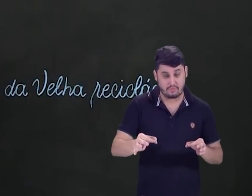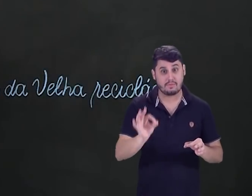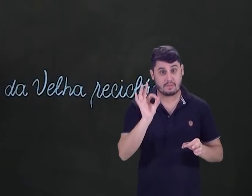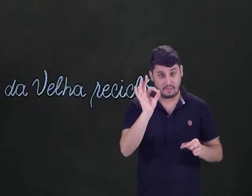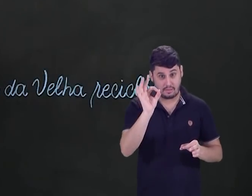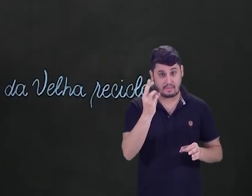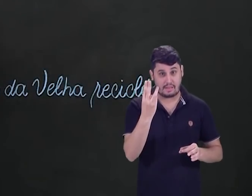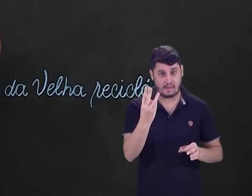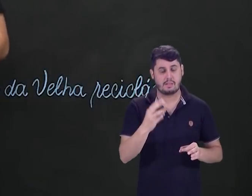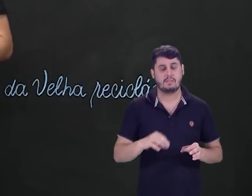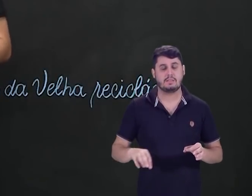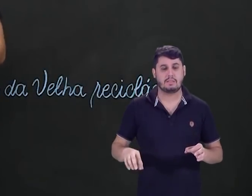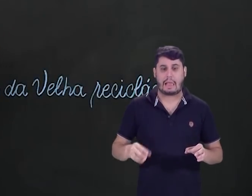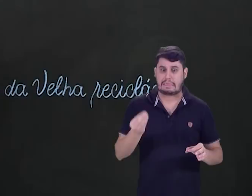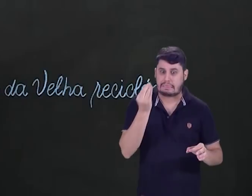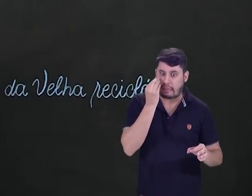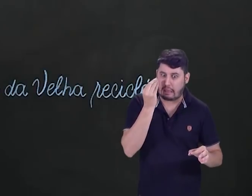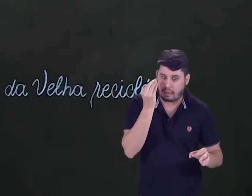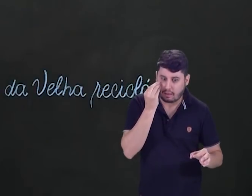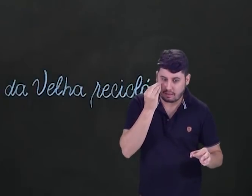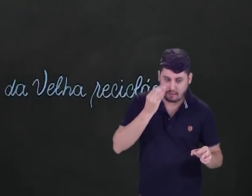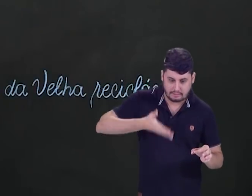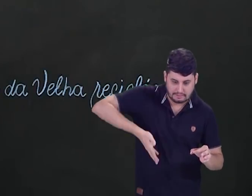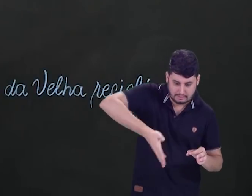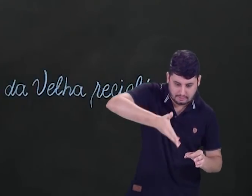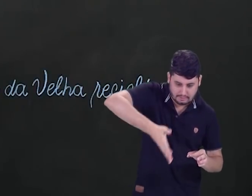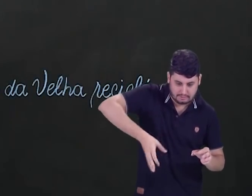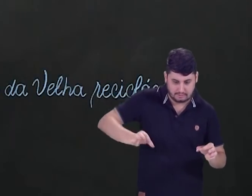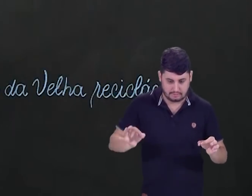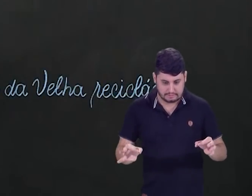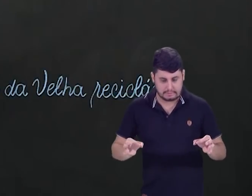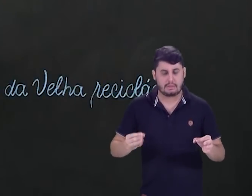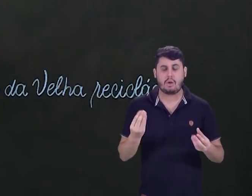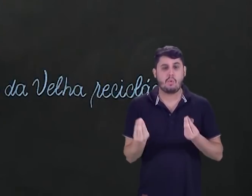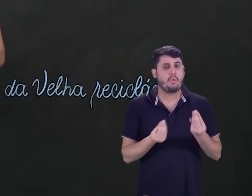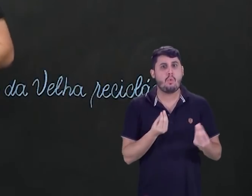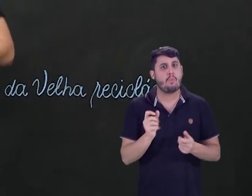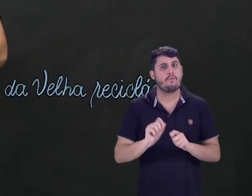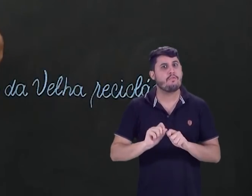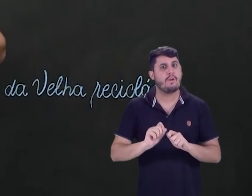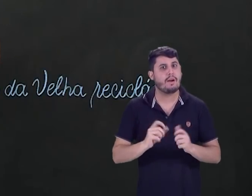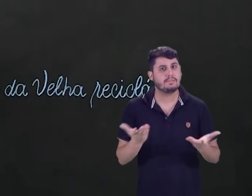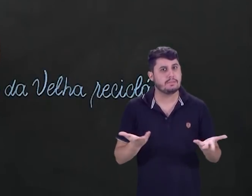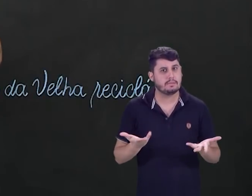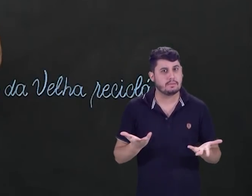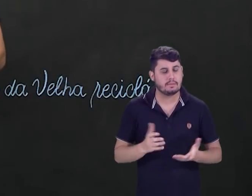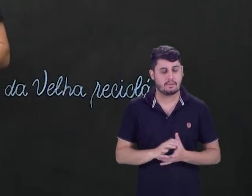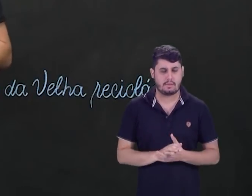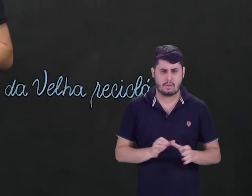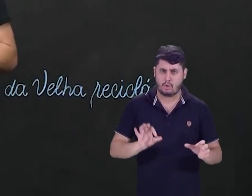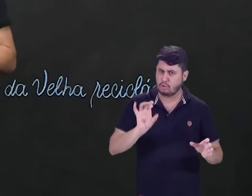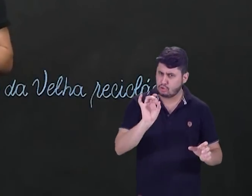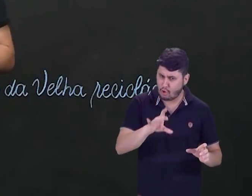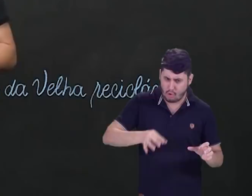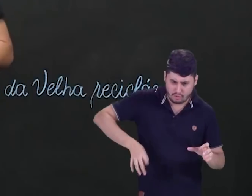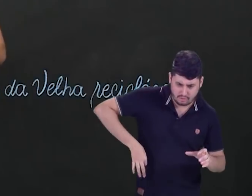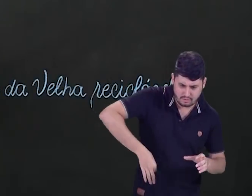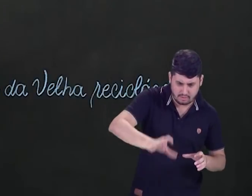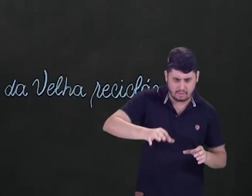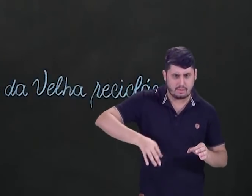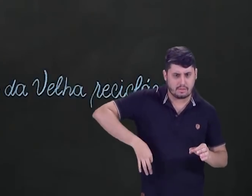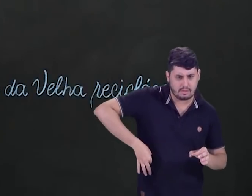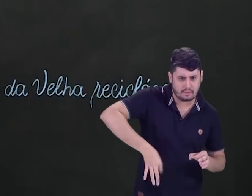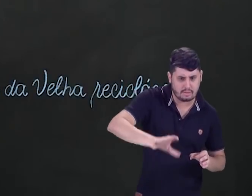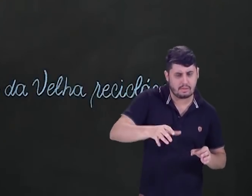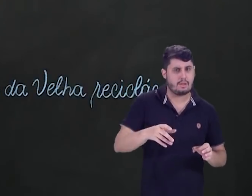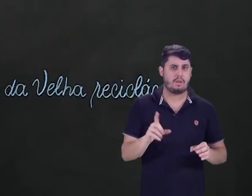tenho que passá-la no meio dessas outras duas. Ah, Felipe, mas o que, que eu vou fazer? Vou ficar só jogando as tampinhas? Não! Aí que